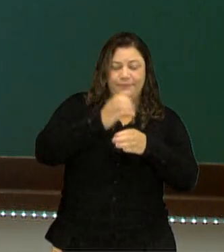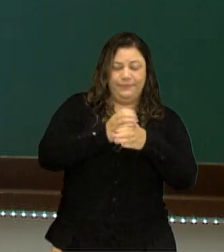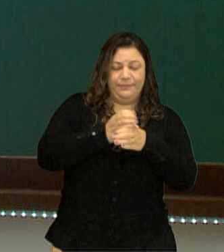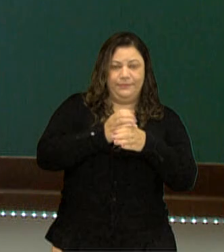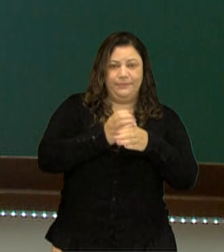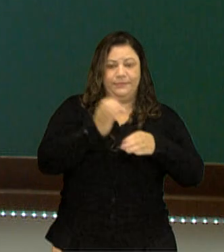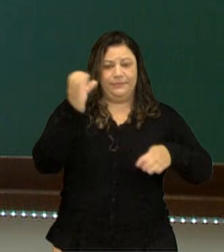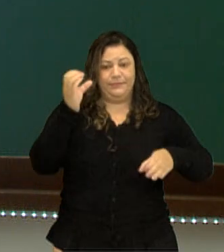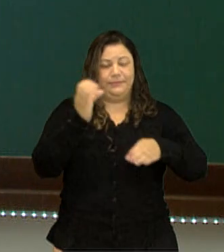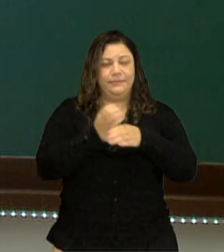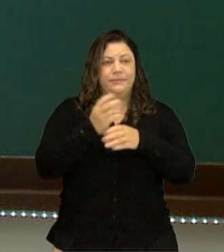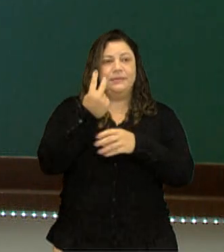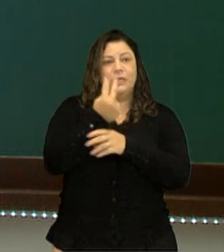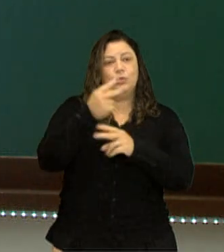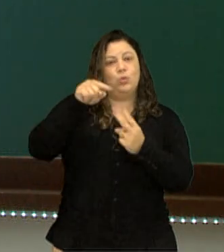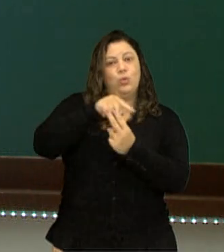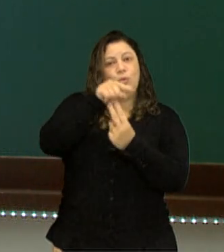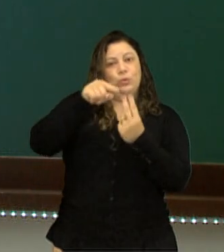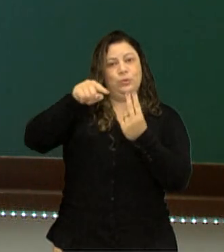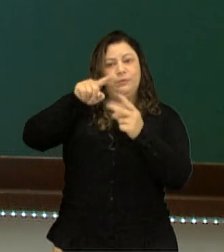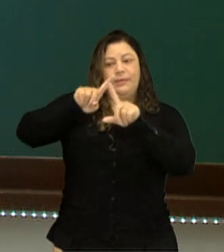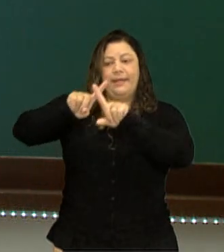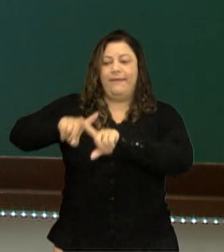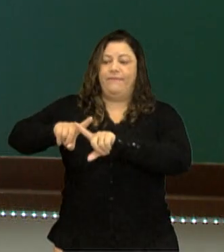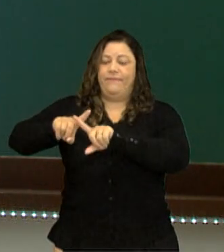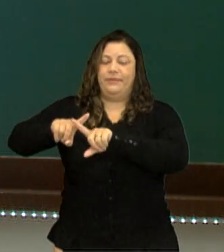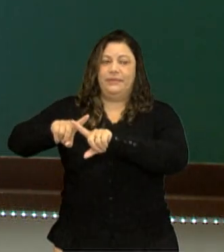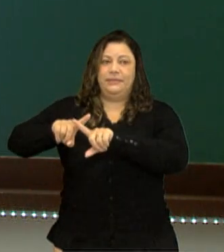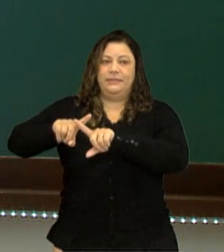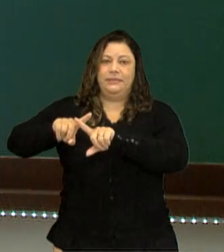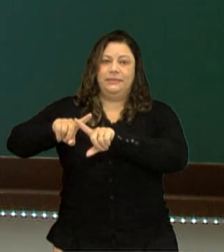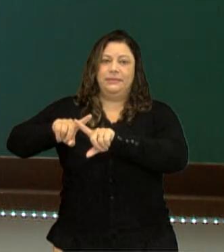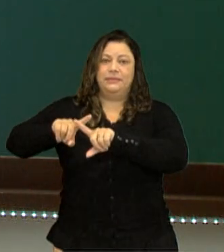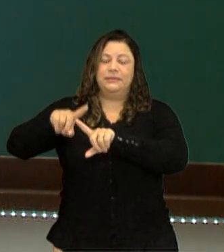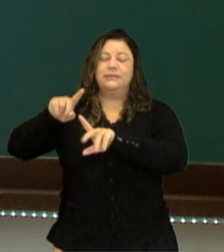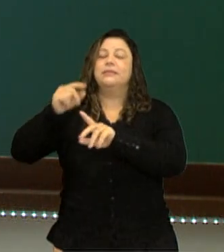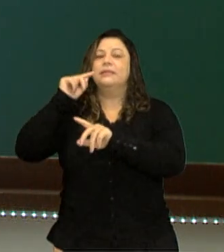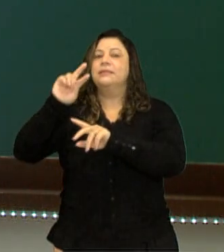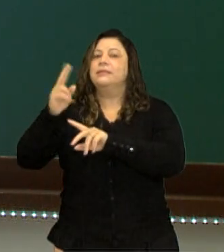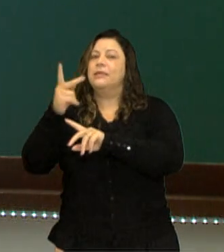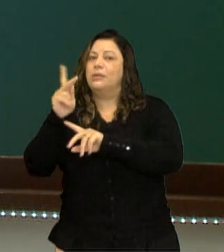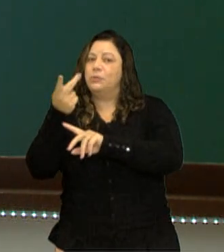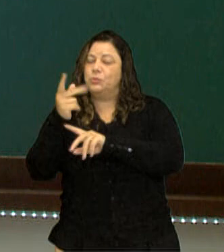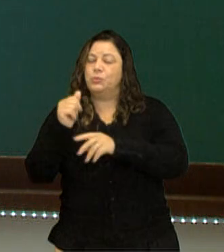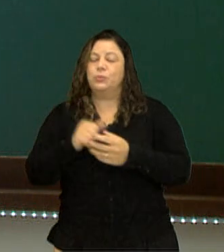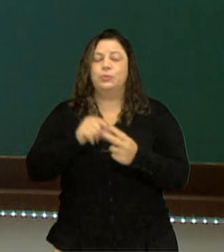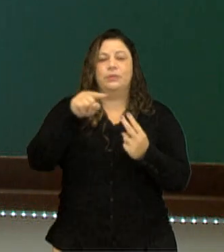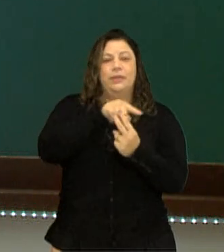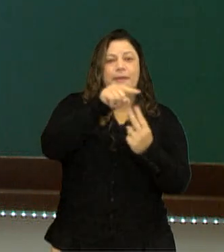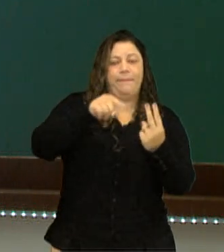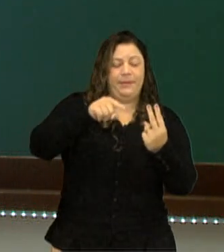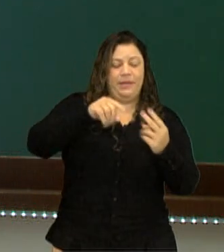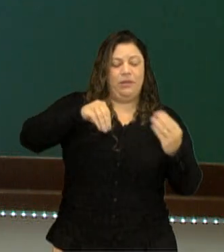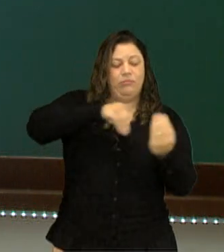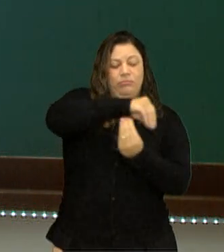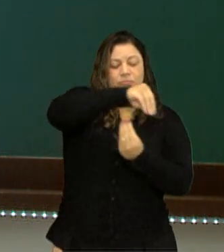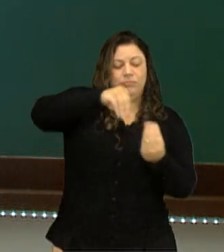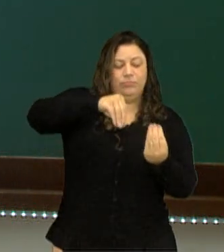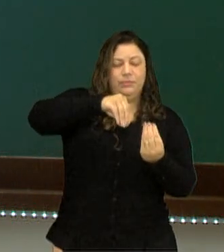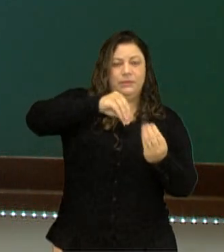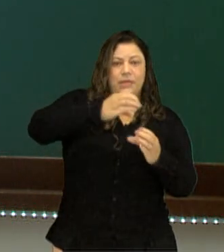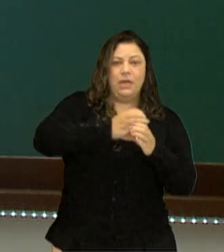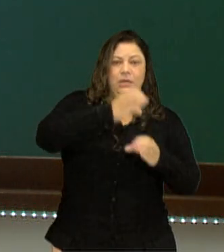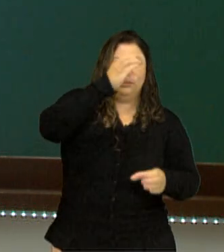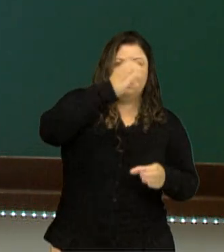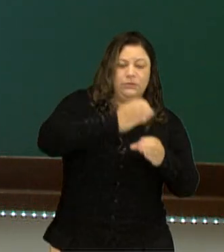ser 2πr vezes a altura. 2πr, que seria aquele que está enrolado está em torno da